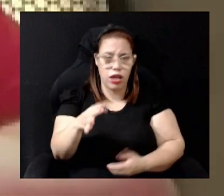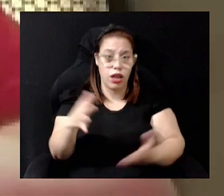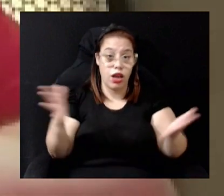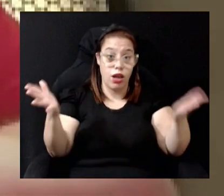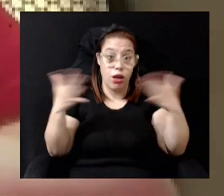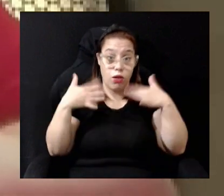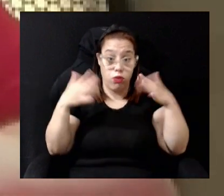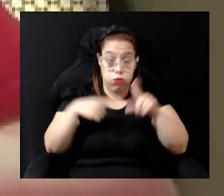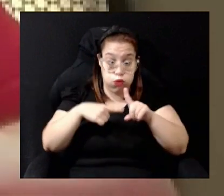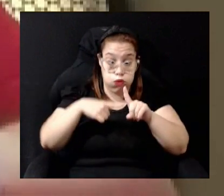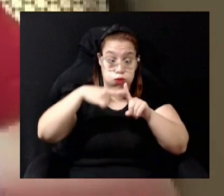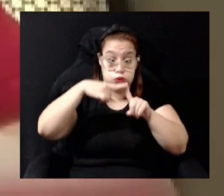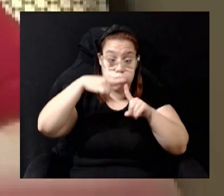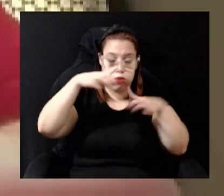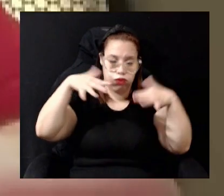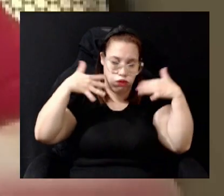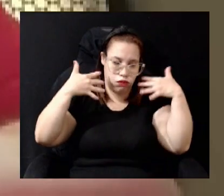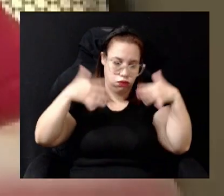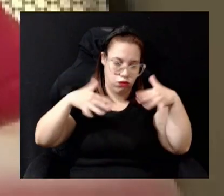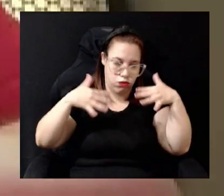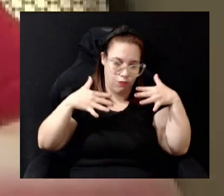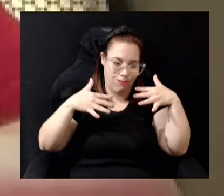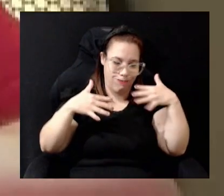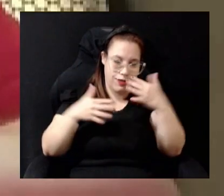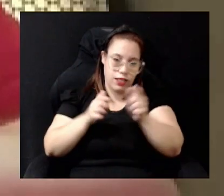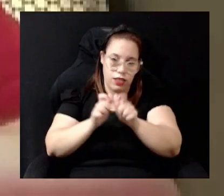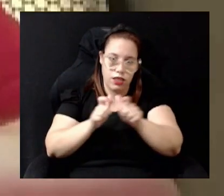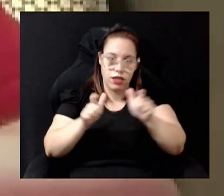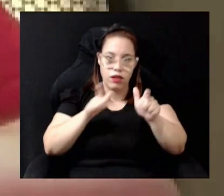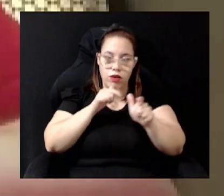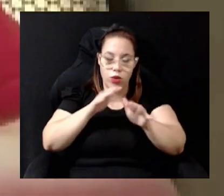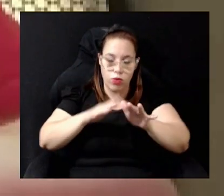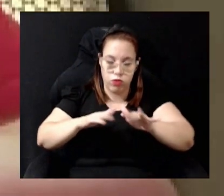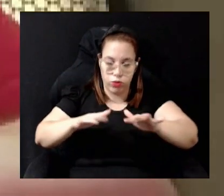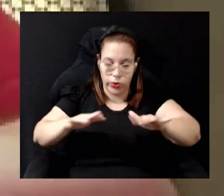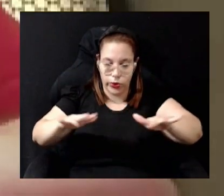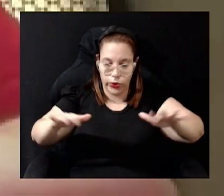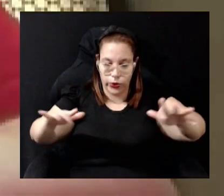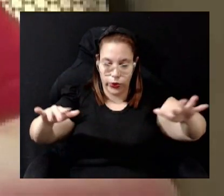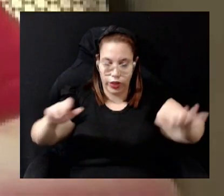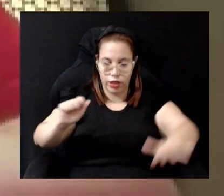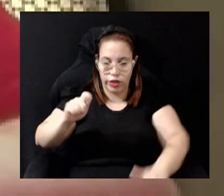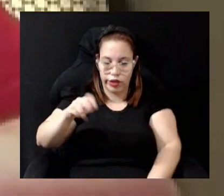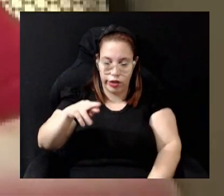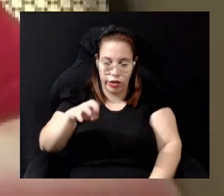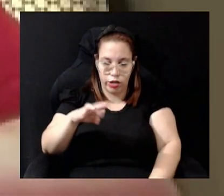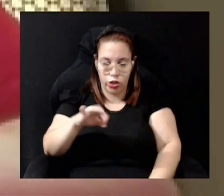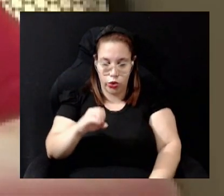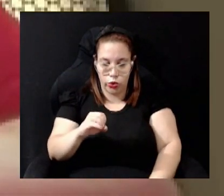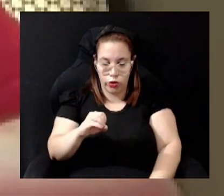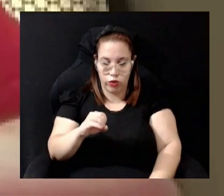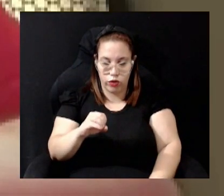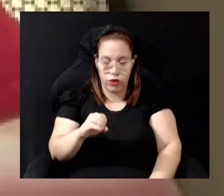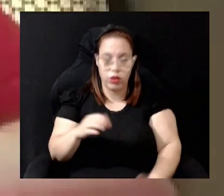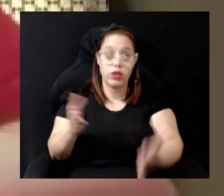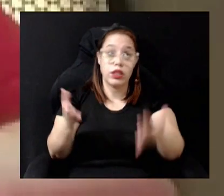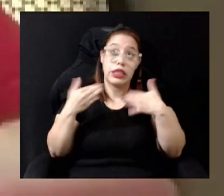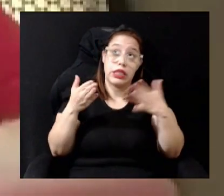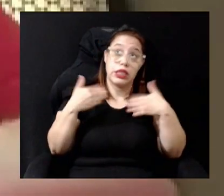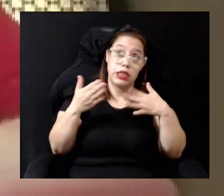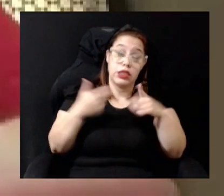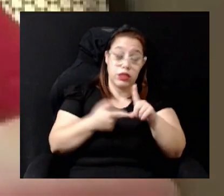do ano, e isso se estende pelas águas do Oceano Atlântico, né, que pega esse calor também derivado da